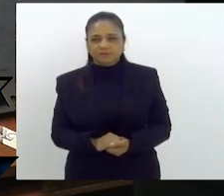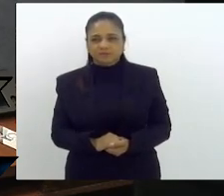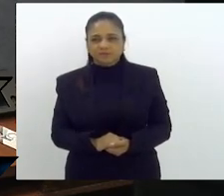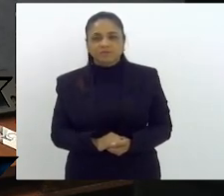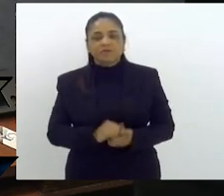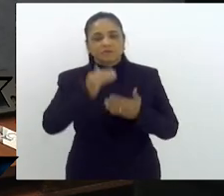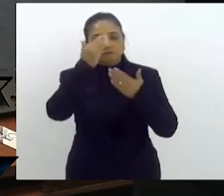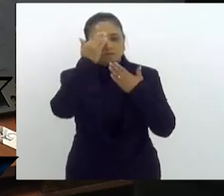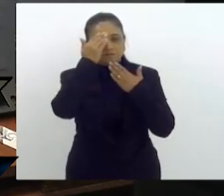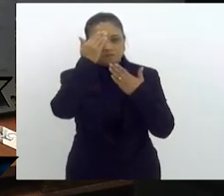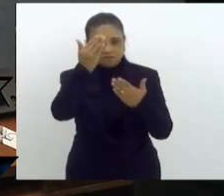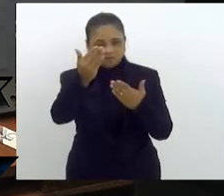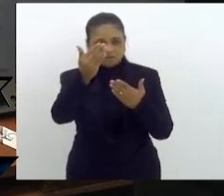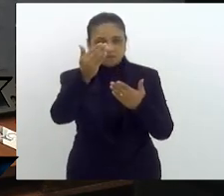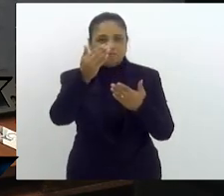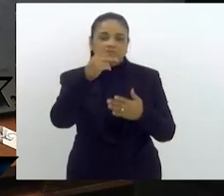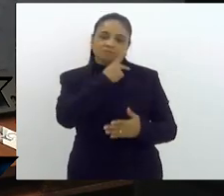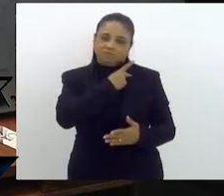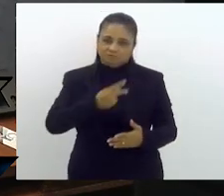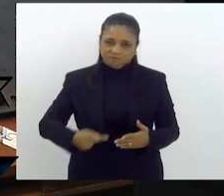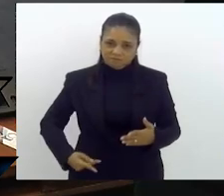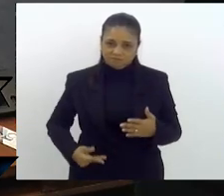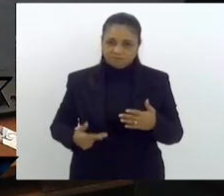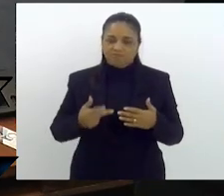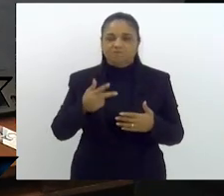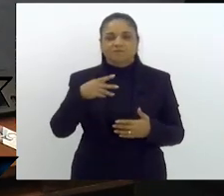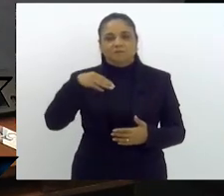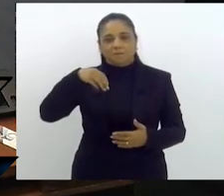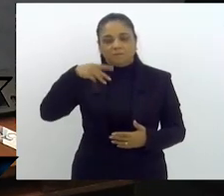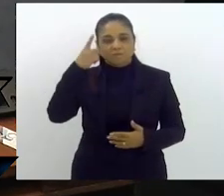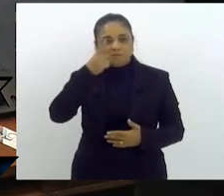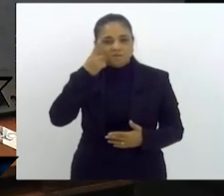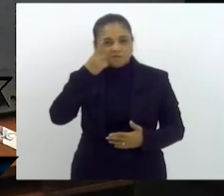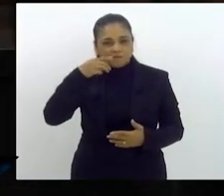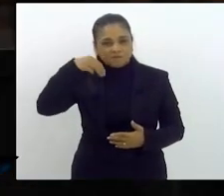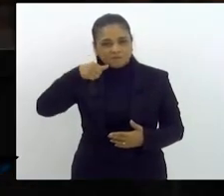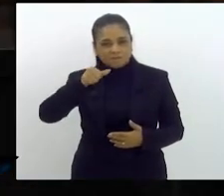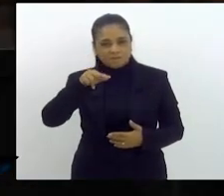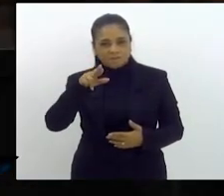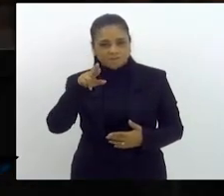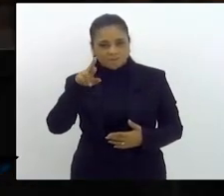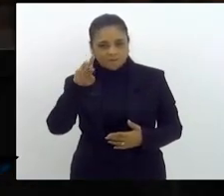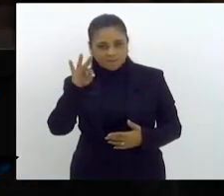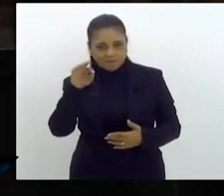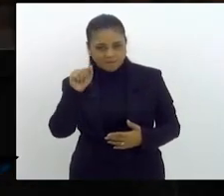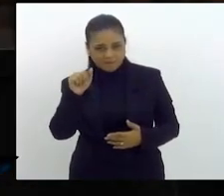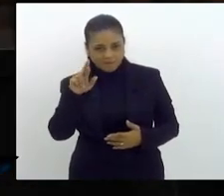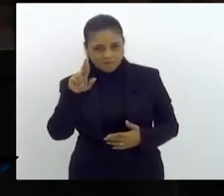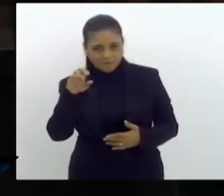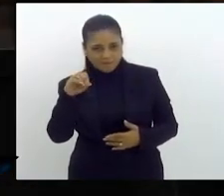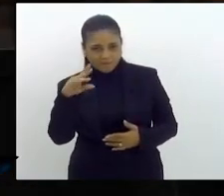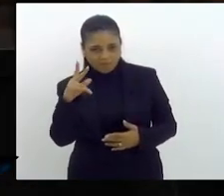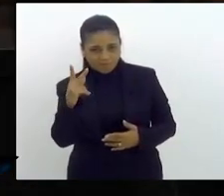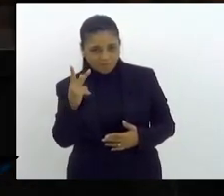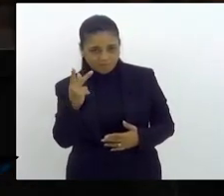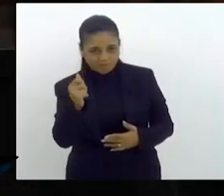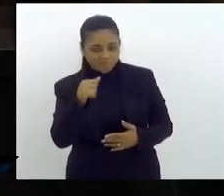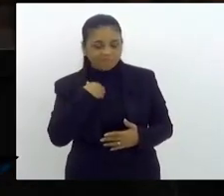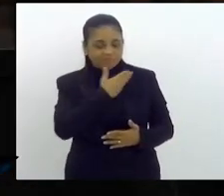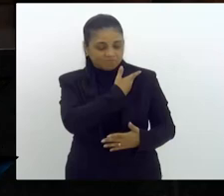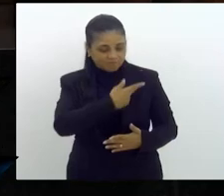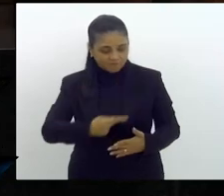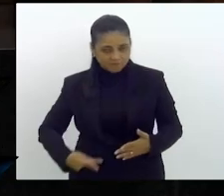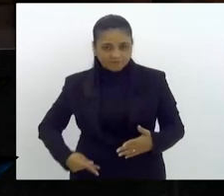Muito obrigado Presidente deputada Marta Rocha companheira bom apresenta primeiro eu queria agradecer